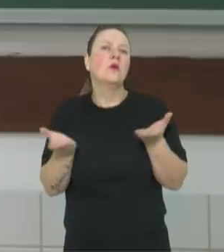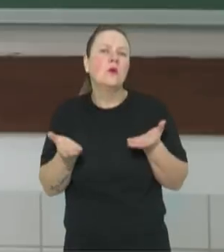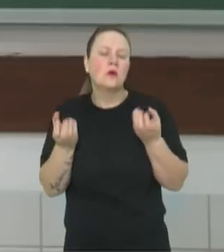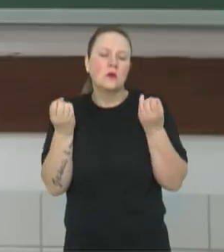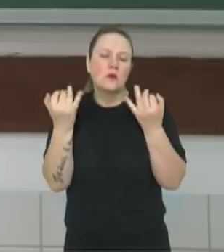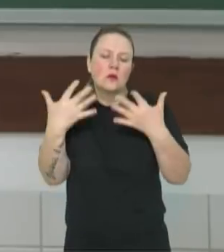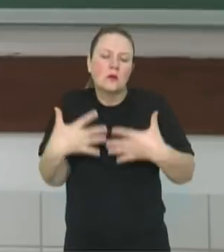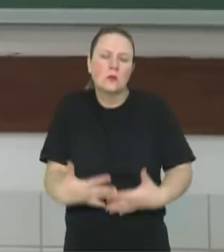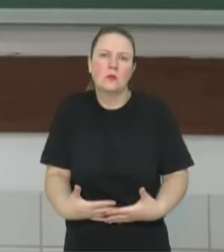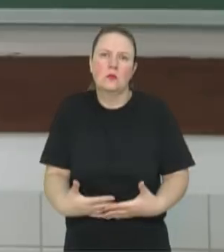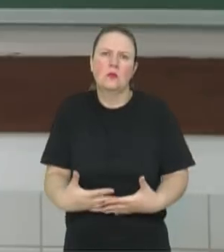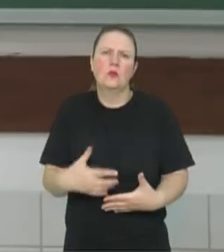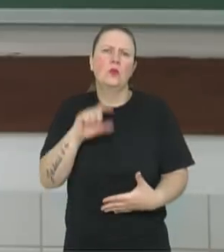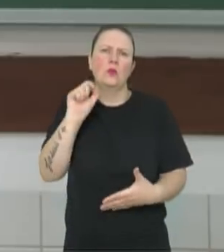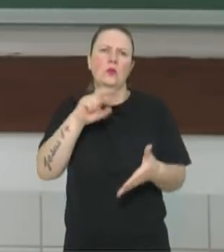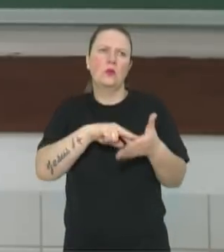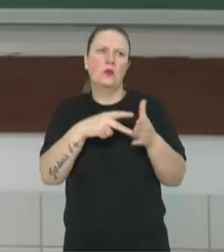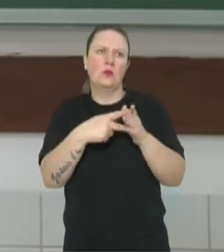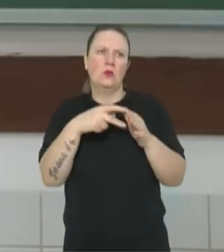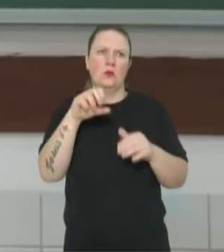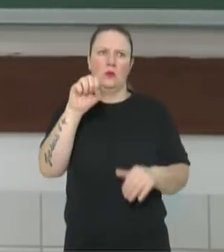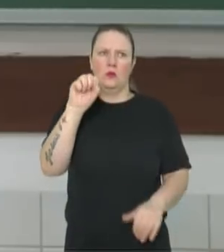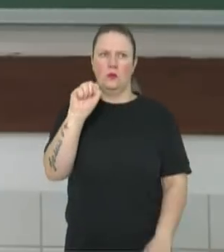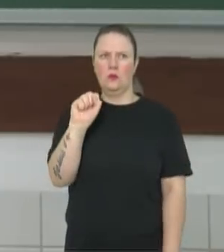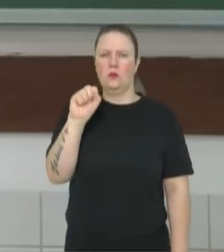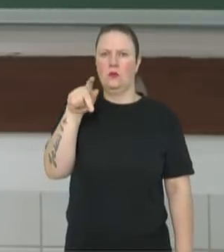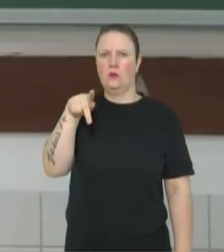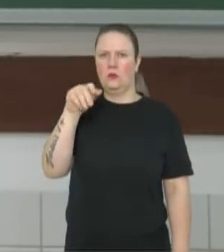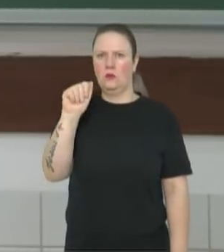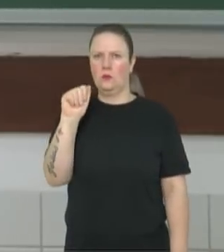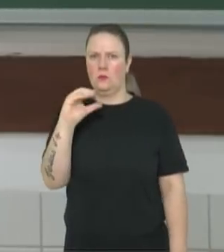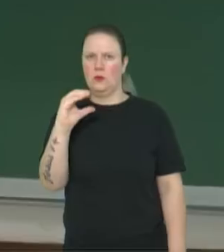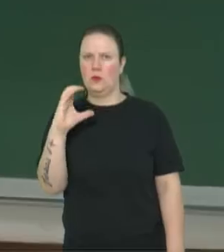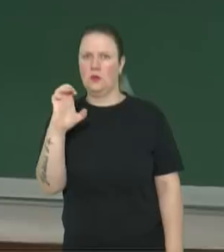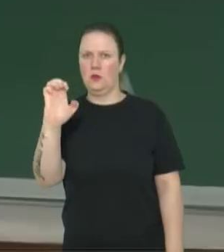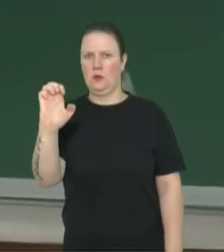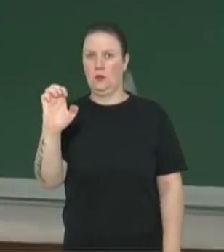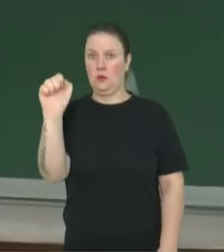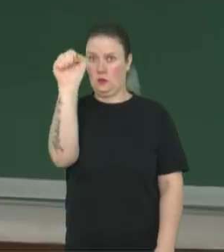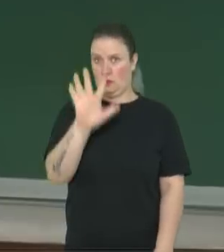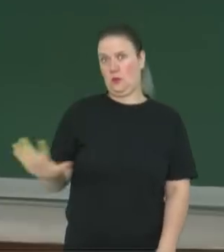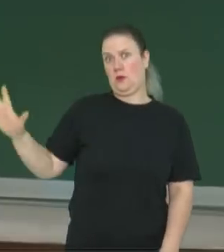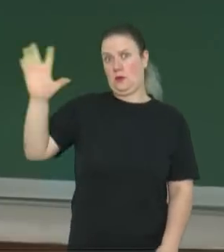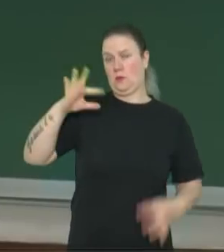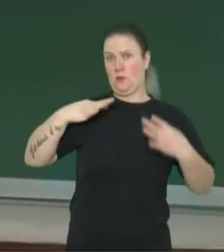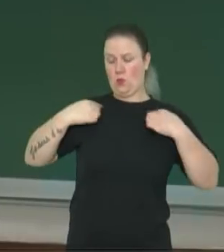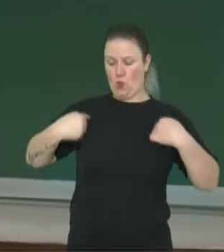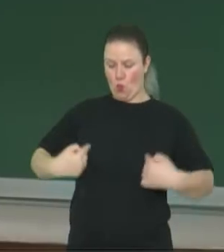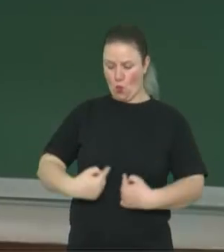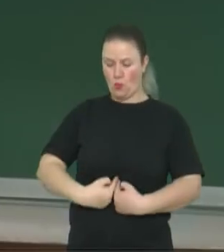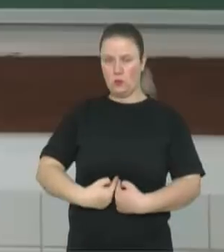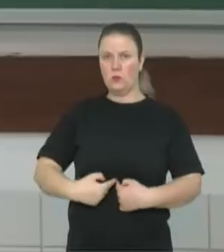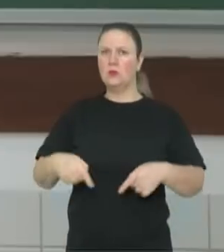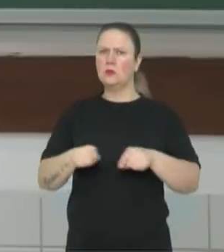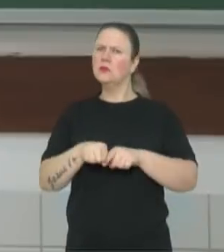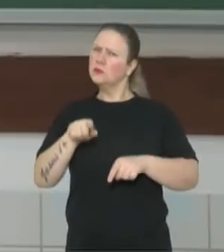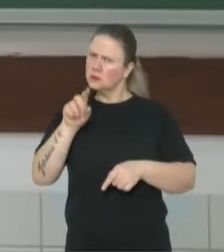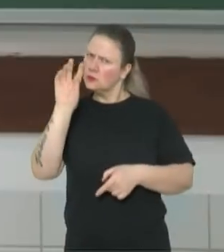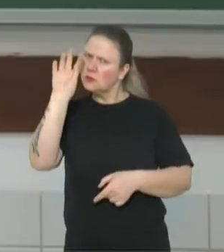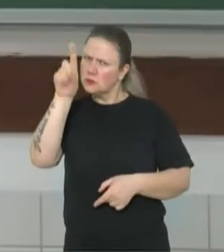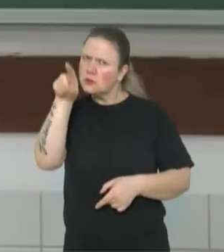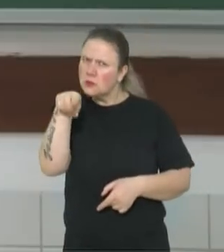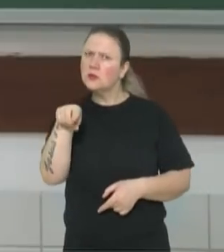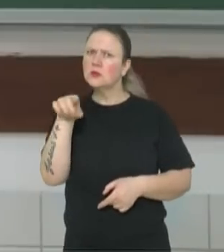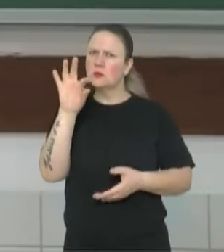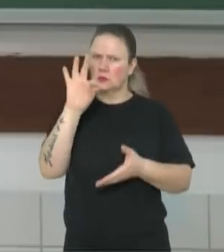explique qual é o significado da palavra space. Tem a imagem que está ilustrando, mas será que é isso mesmo?